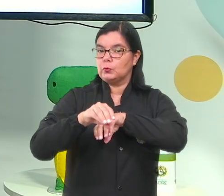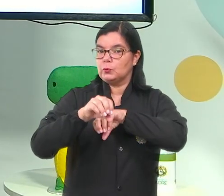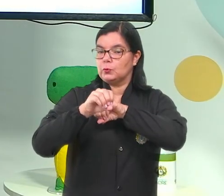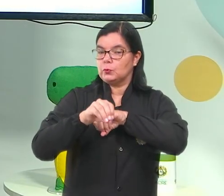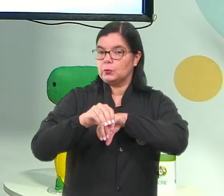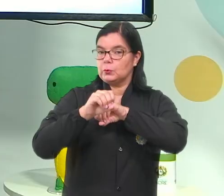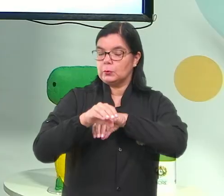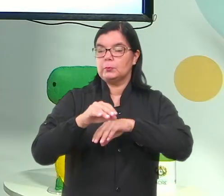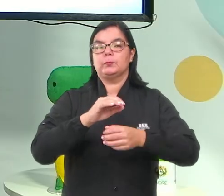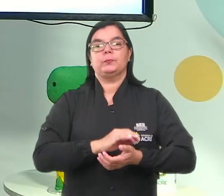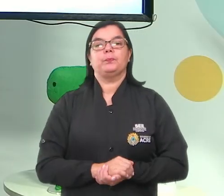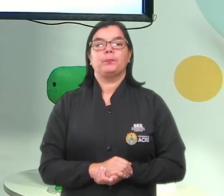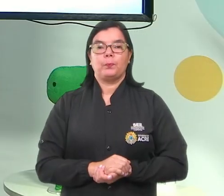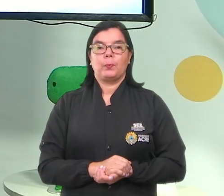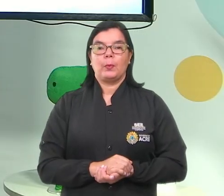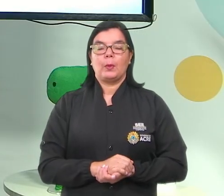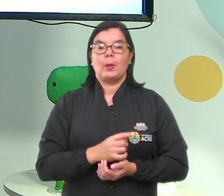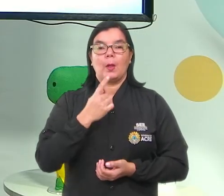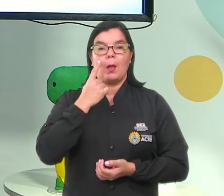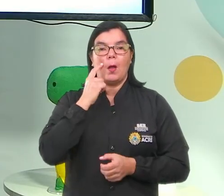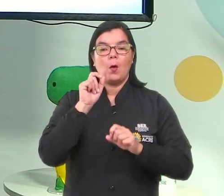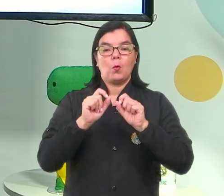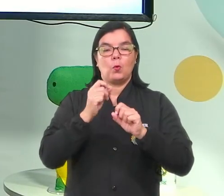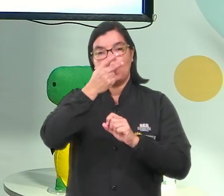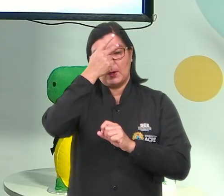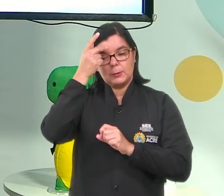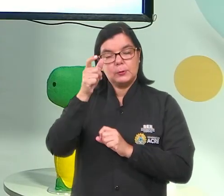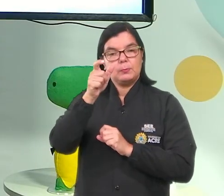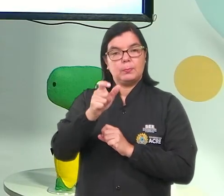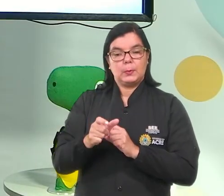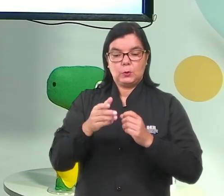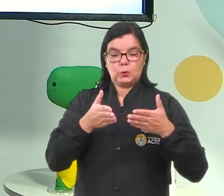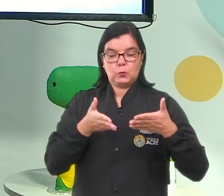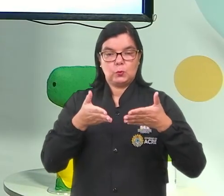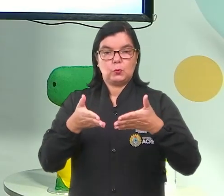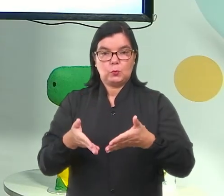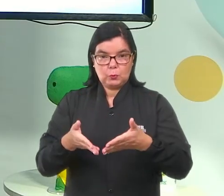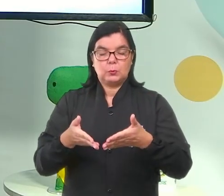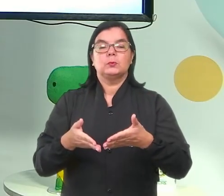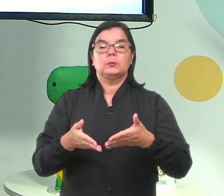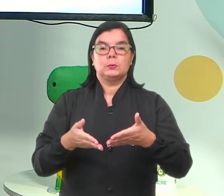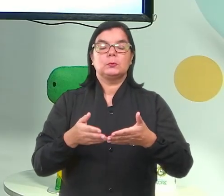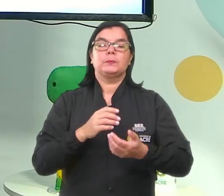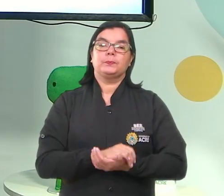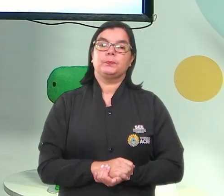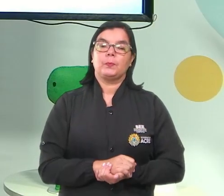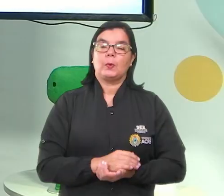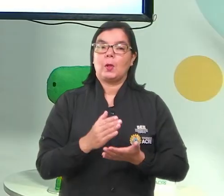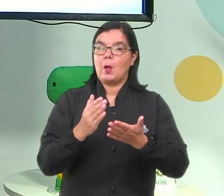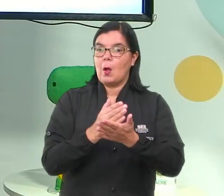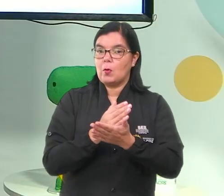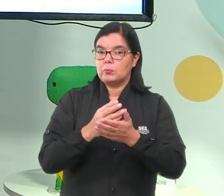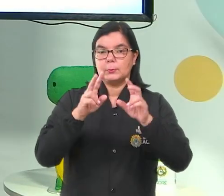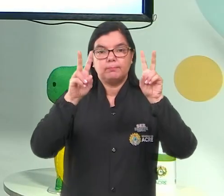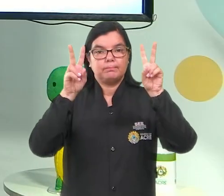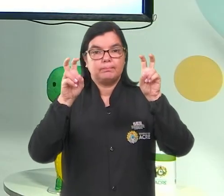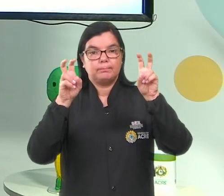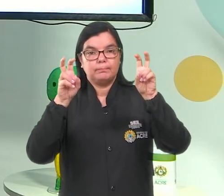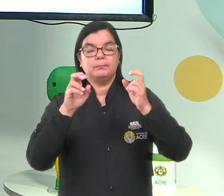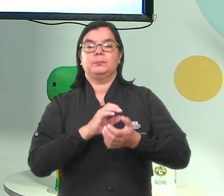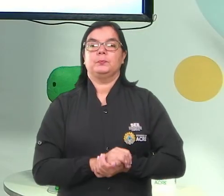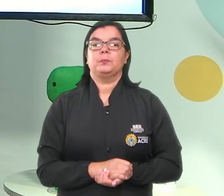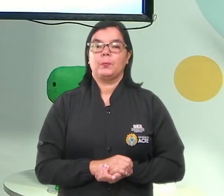né, no que diz respeito ao trato com pessoas, ao trato no que diz respeito a determinadas temáticas. E